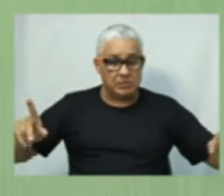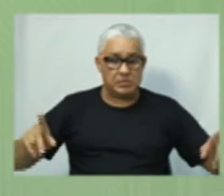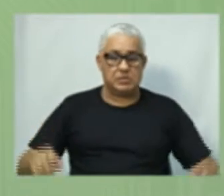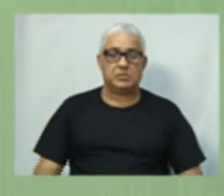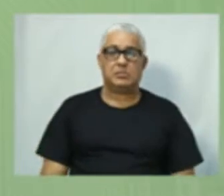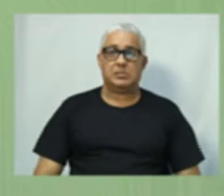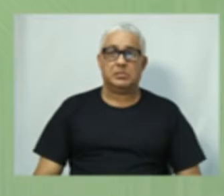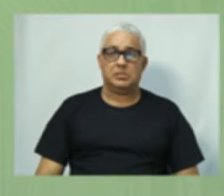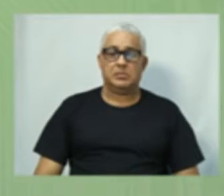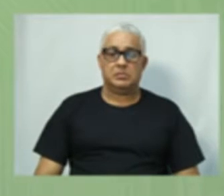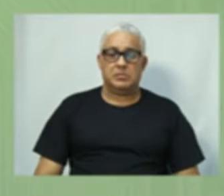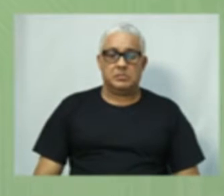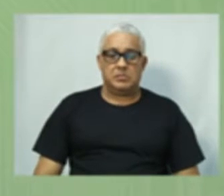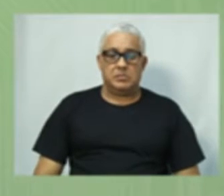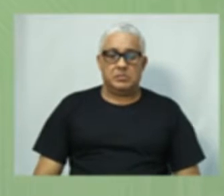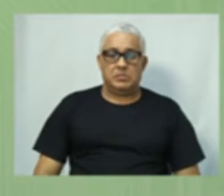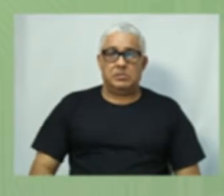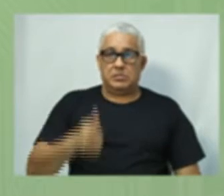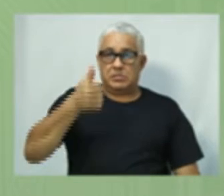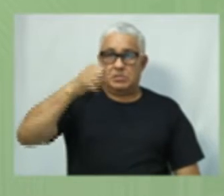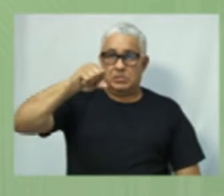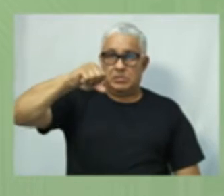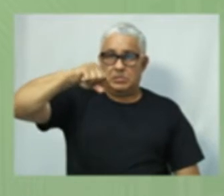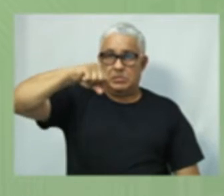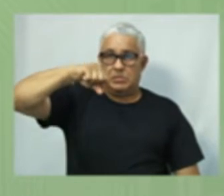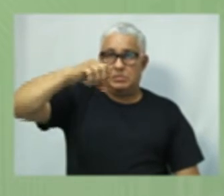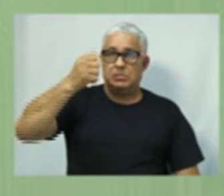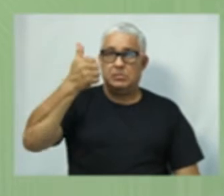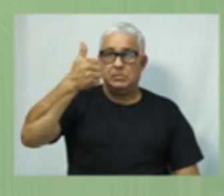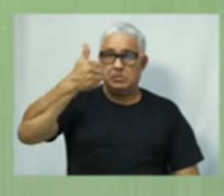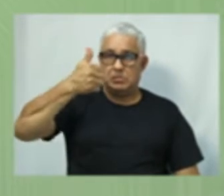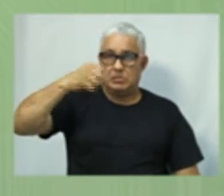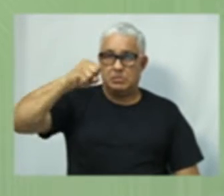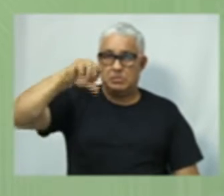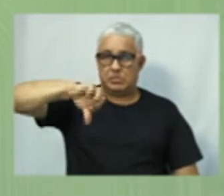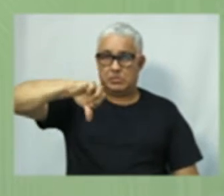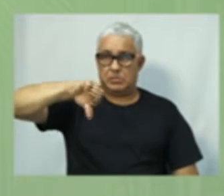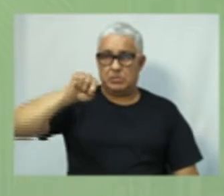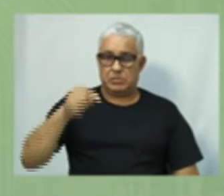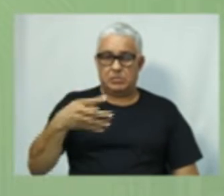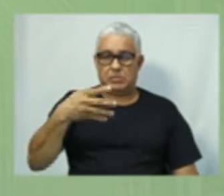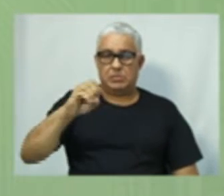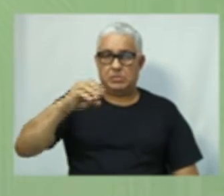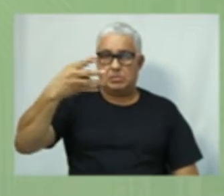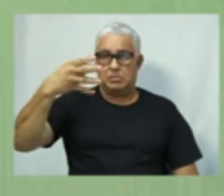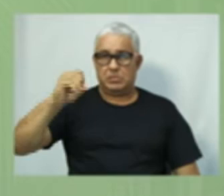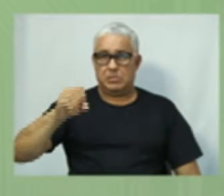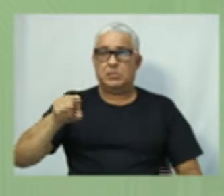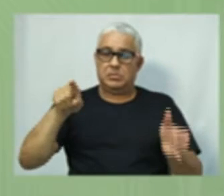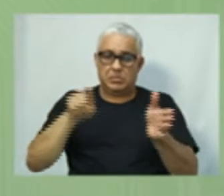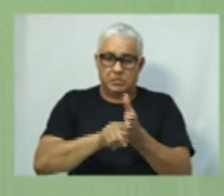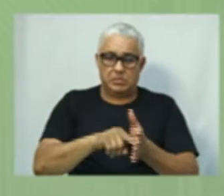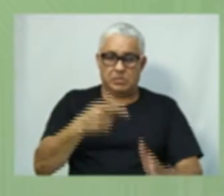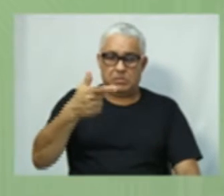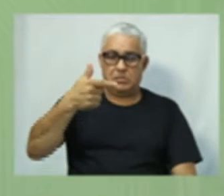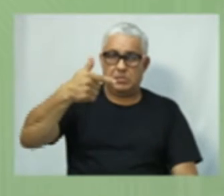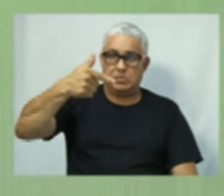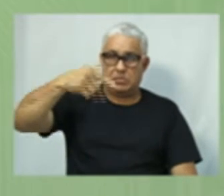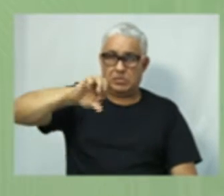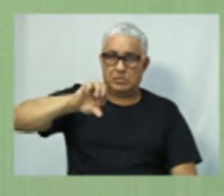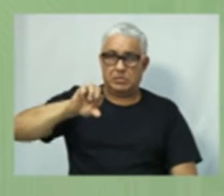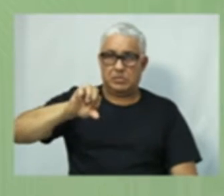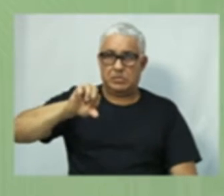e o que ele já pagou, ok? Simples, simples, não é? Muito simples isso aí. O que você